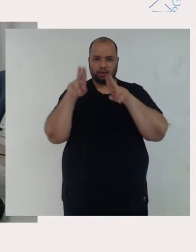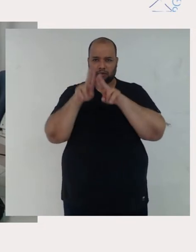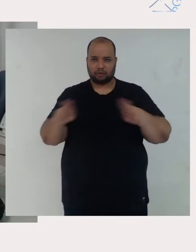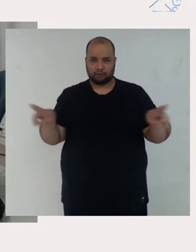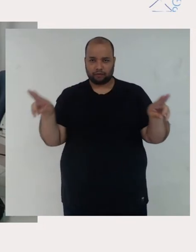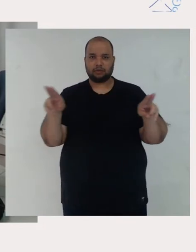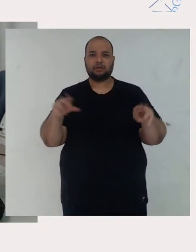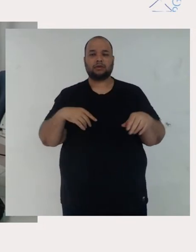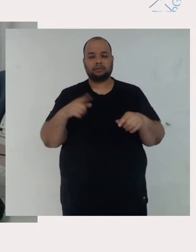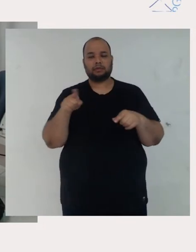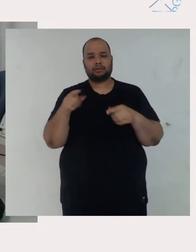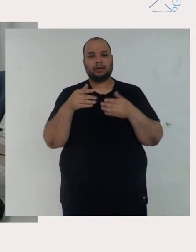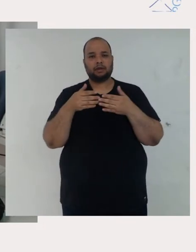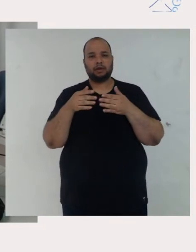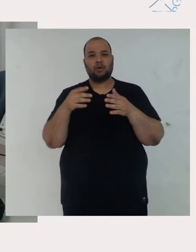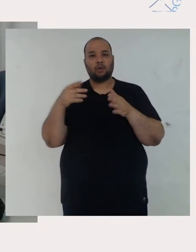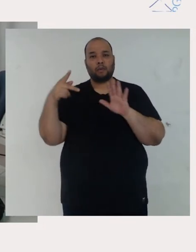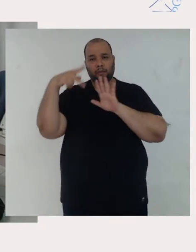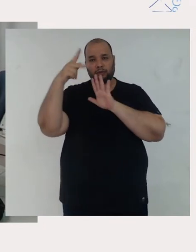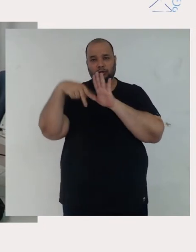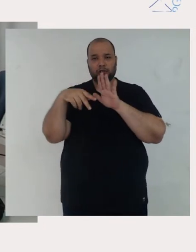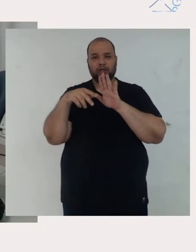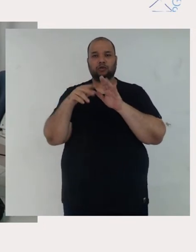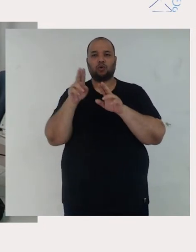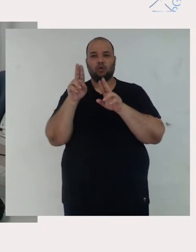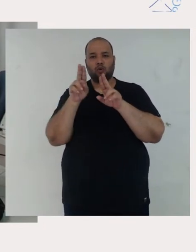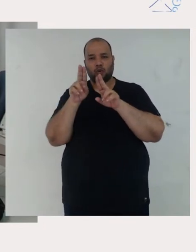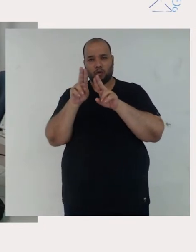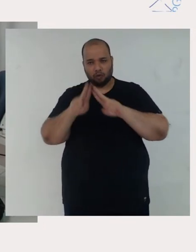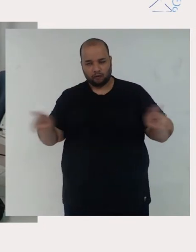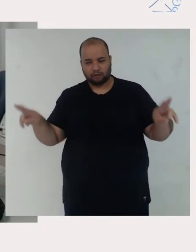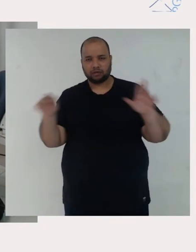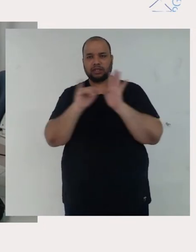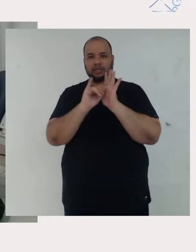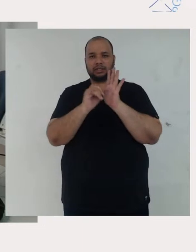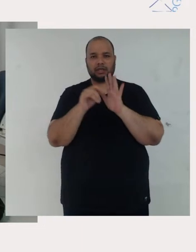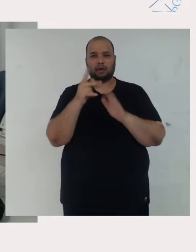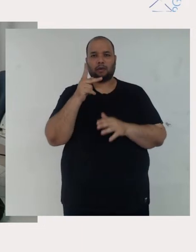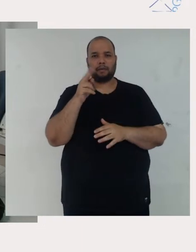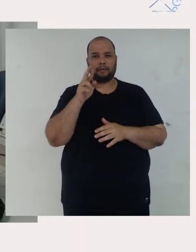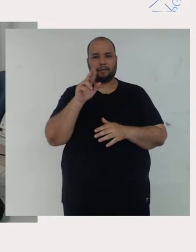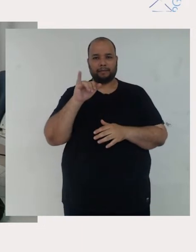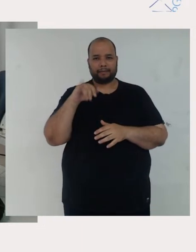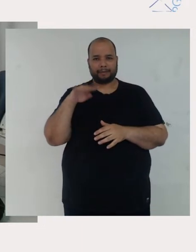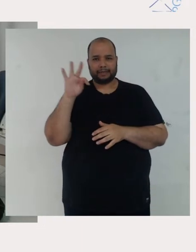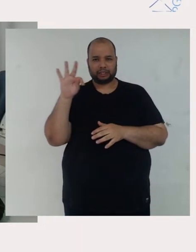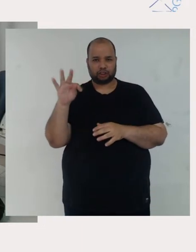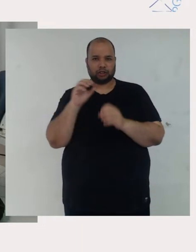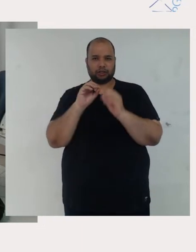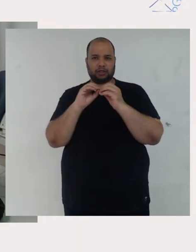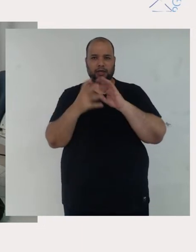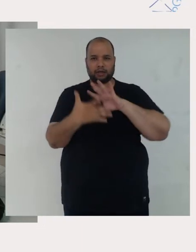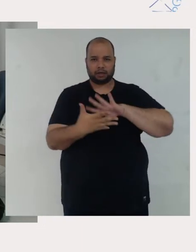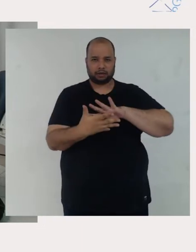para o edital Print da CAPES. Participou do Programa Nacional de Cooperação